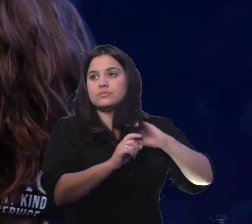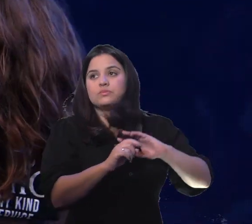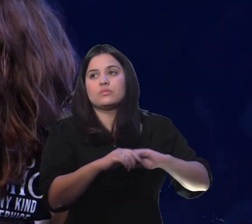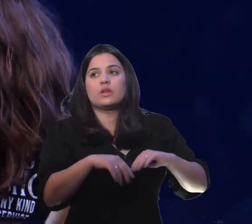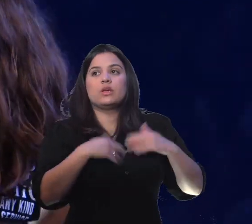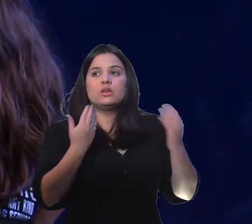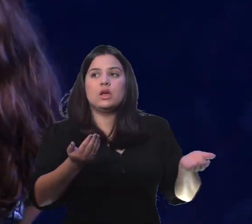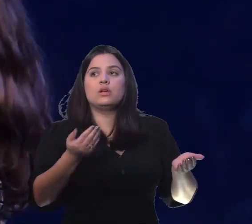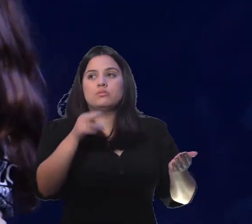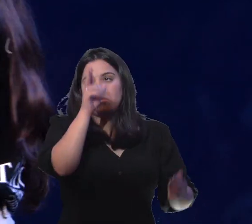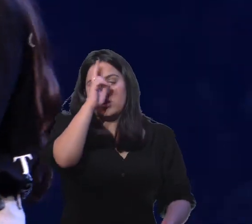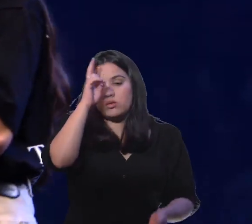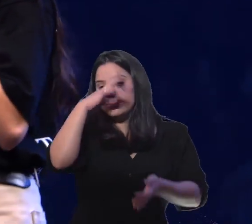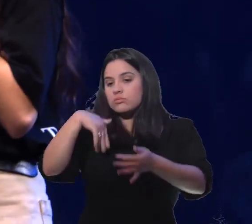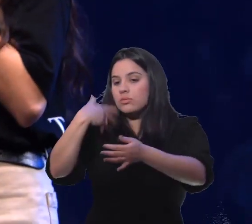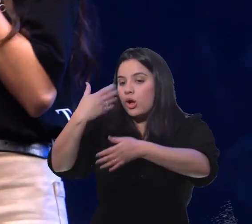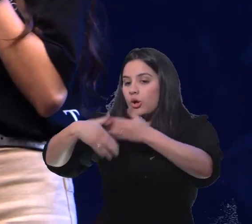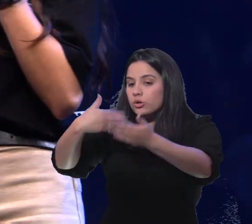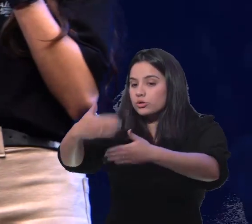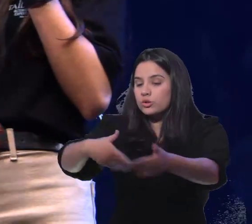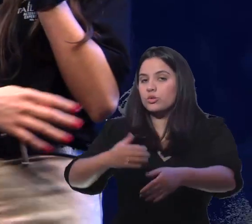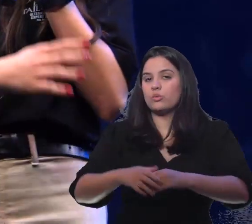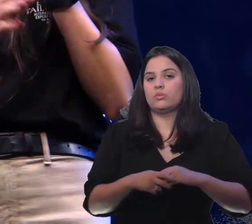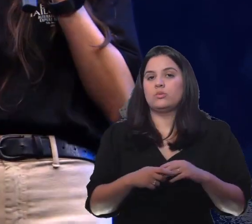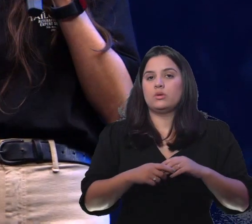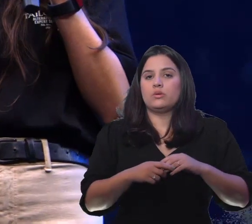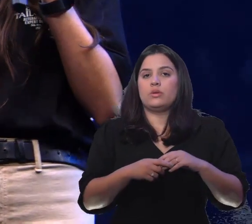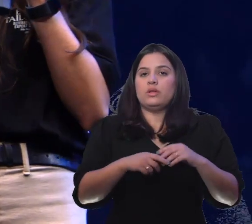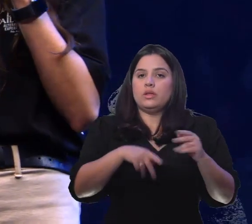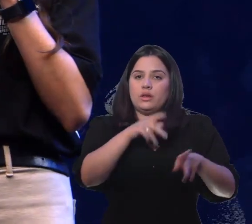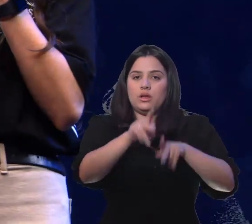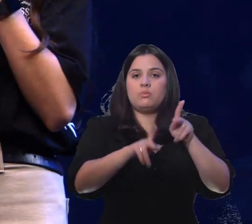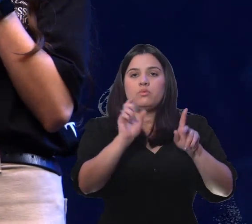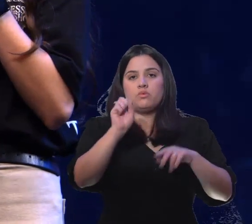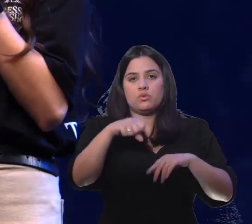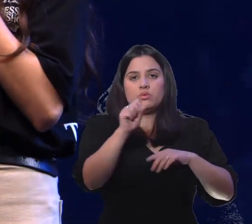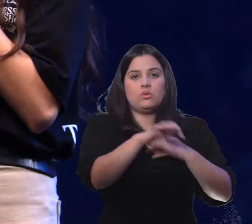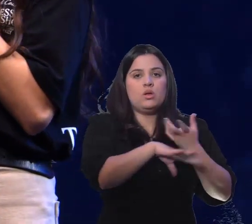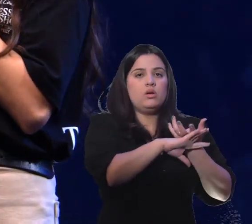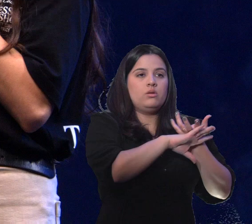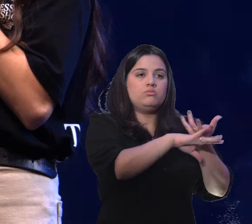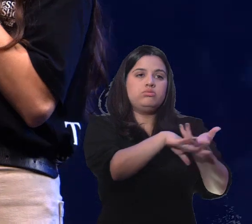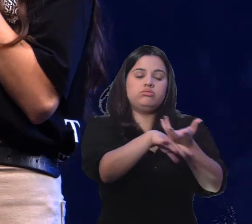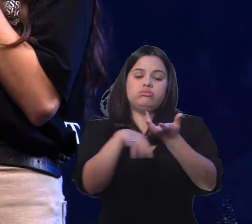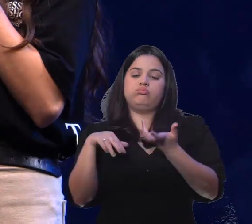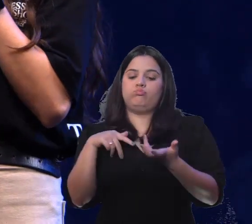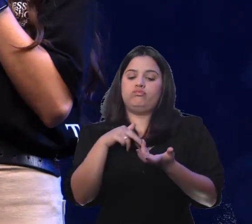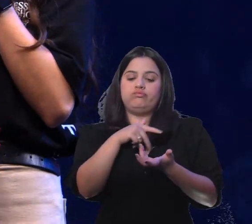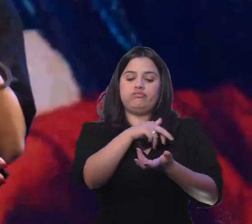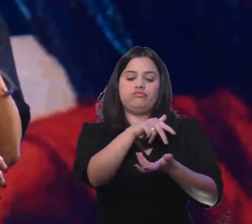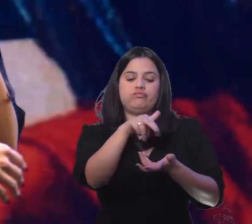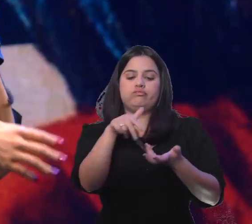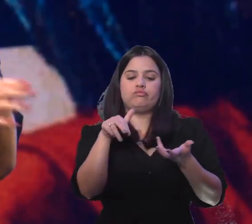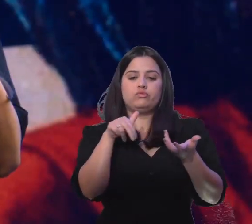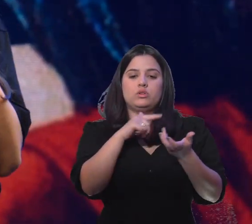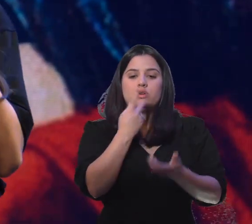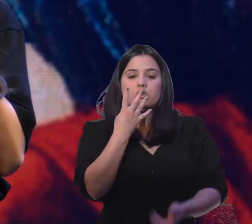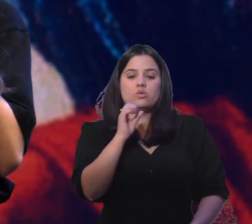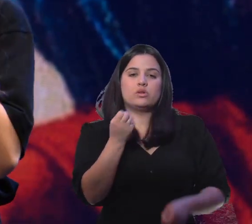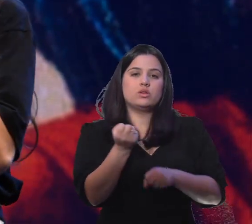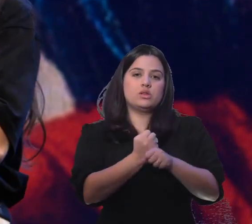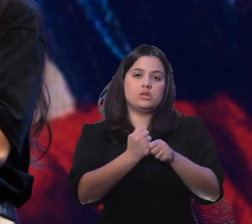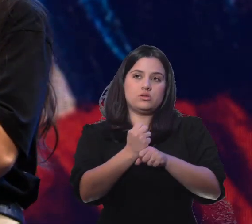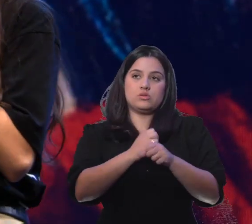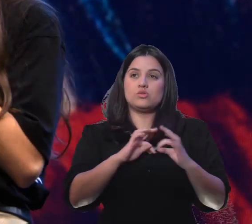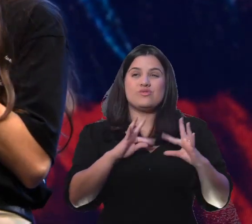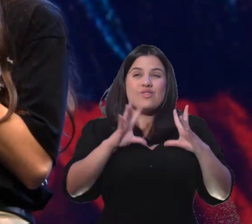história continua. E aquele povo realmente ficou lá vagando pelo deserto por 40 anos. Todas as pessoas que tinham participado disso